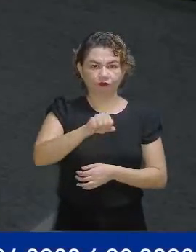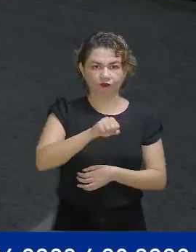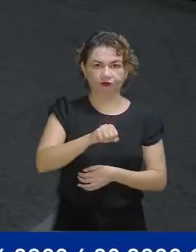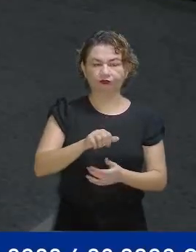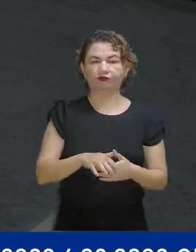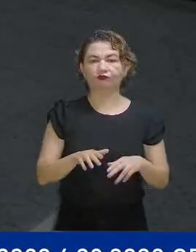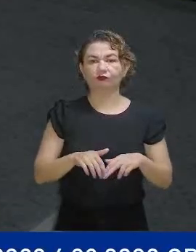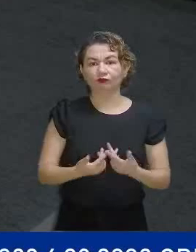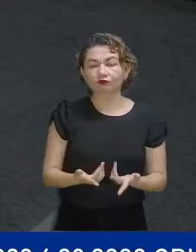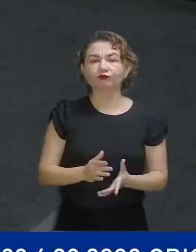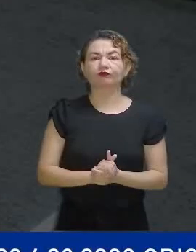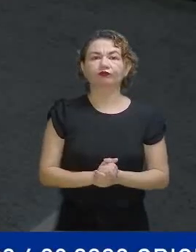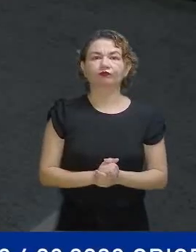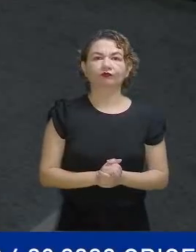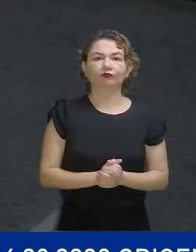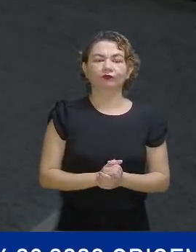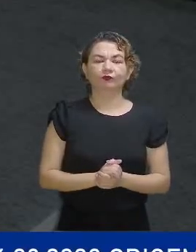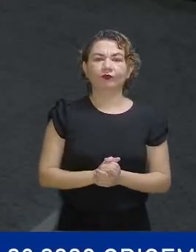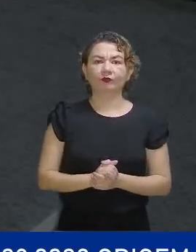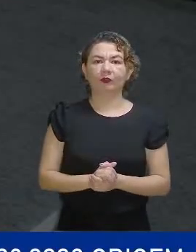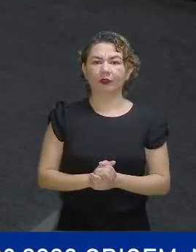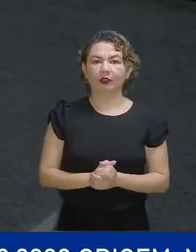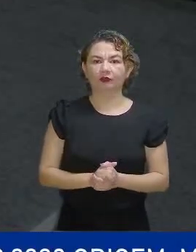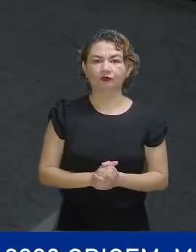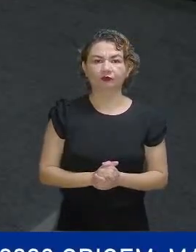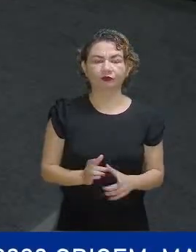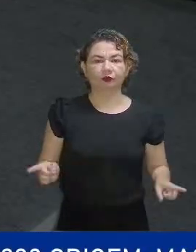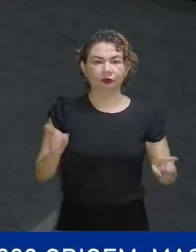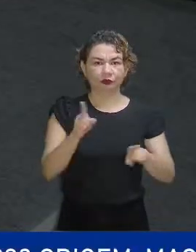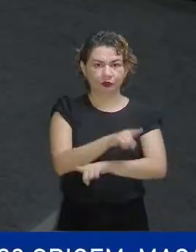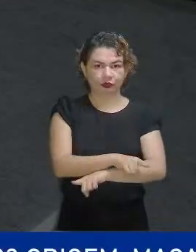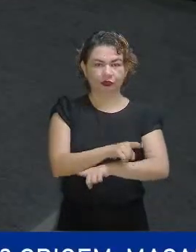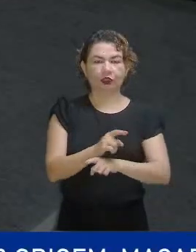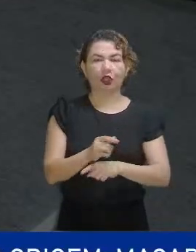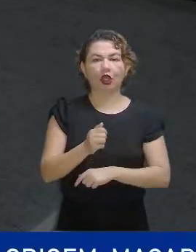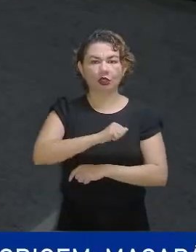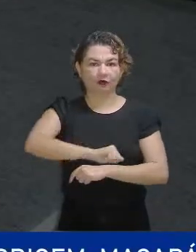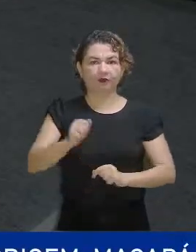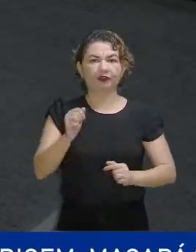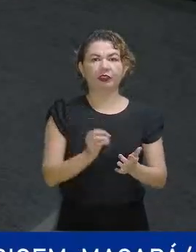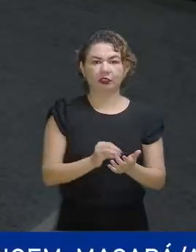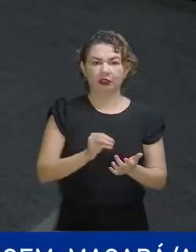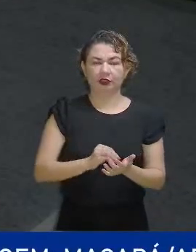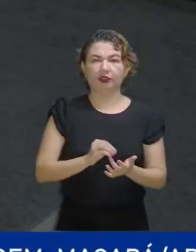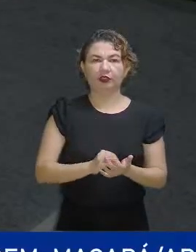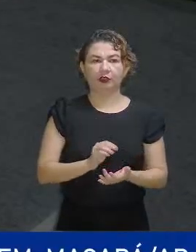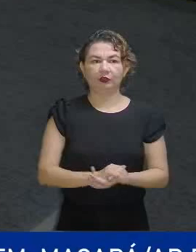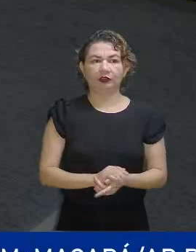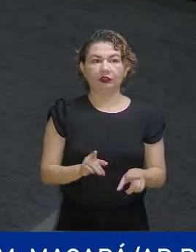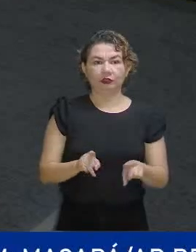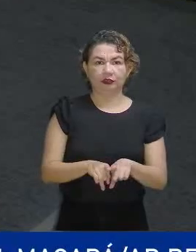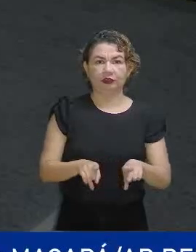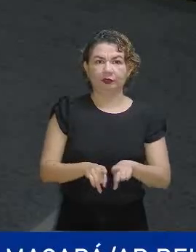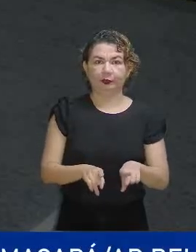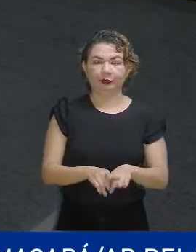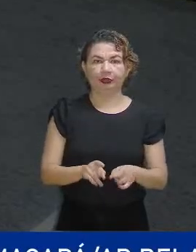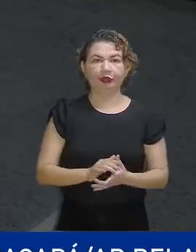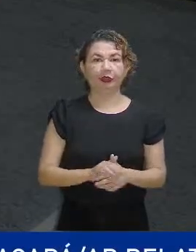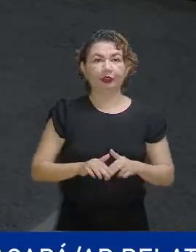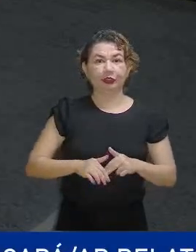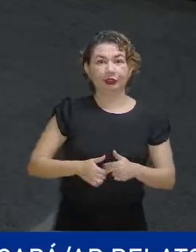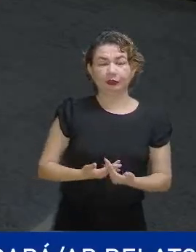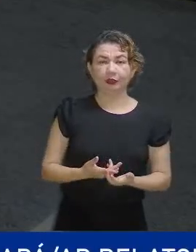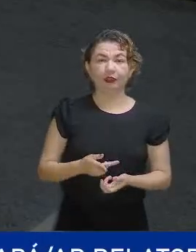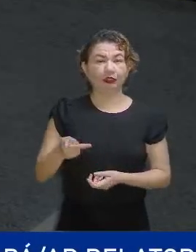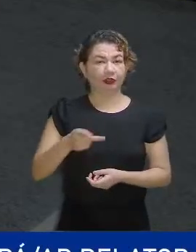contraditório, à ampla defesa e ao direito ao silêncio. Sustenta que o juiz afastou a necessidade de advertência legal sob o